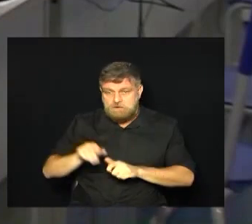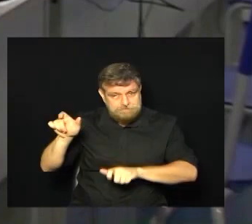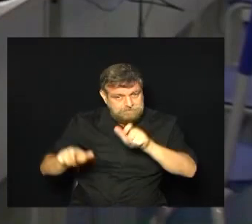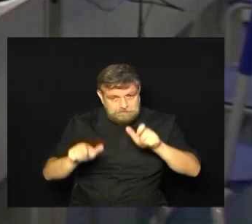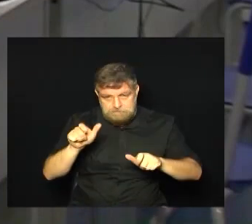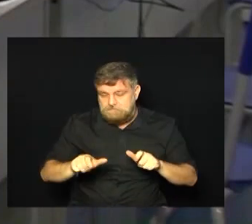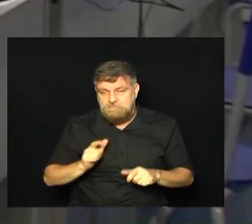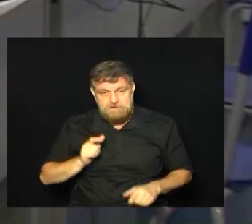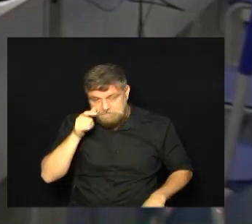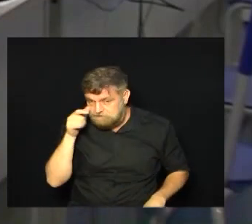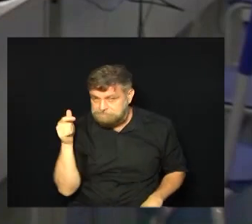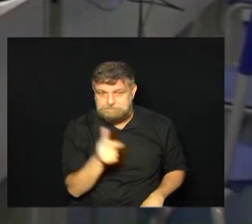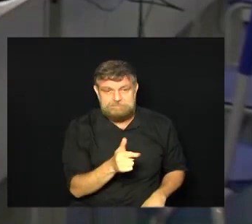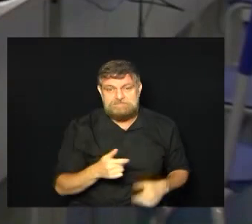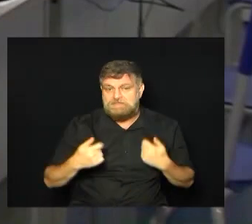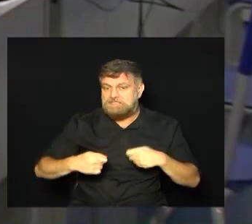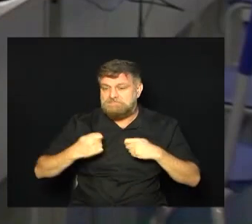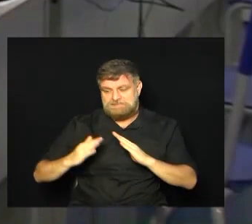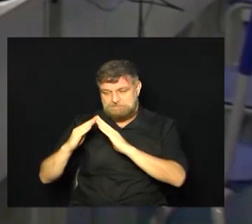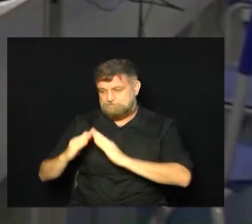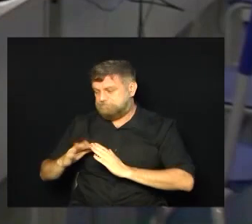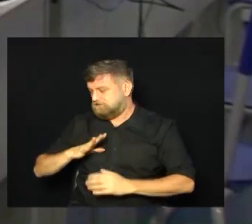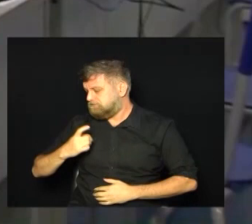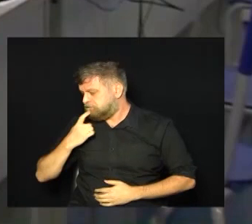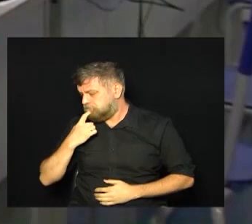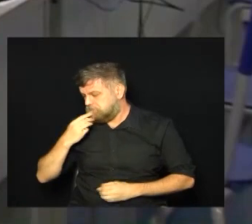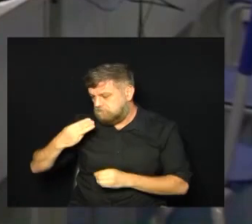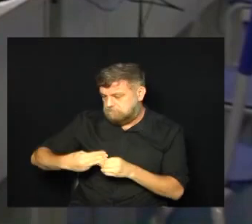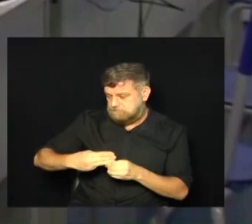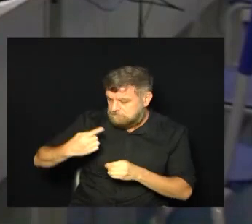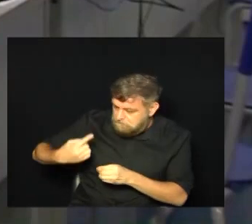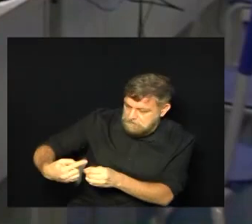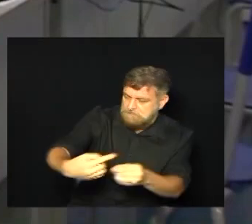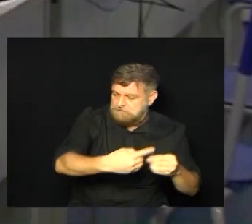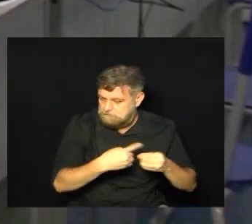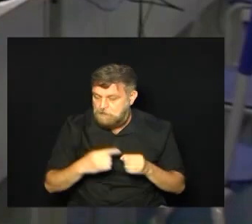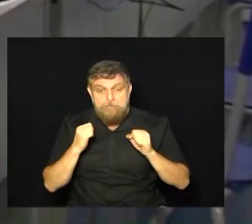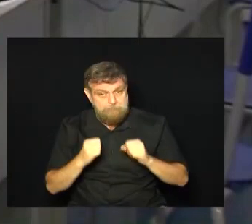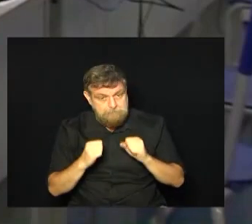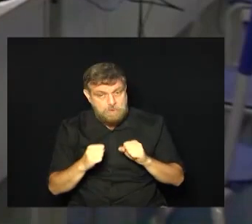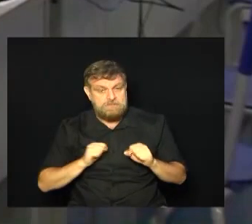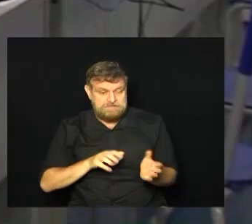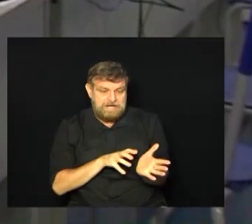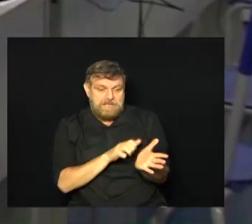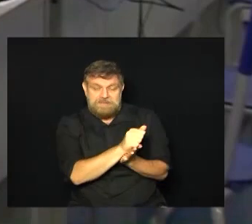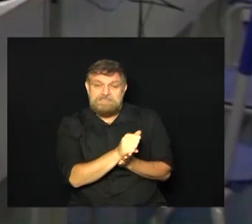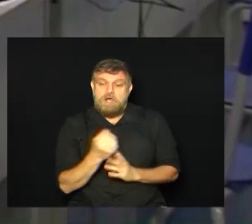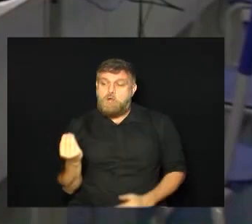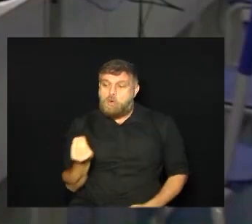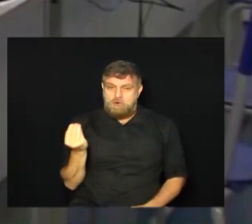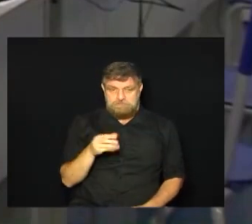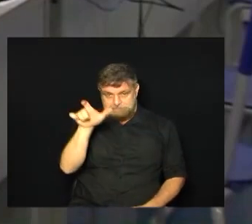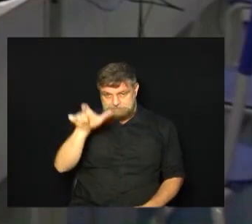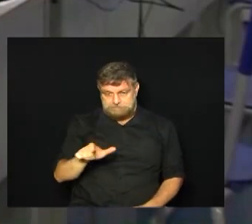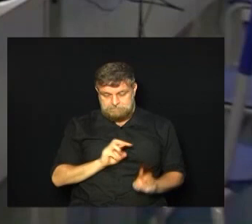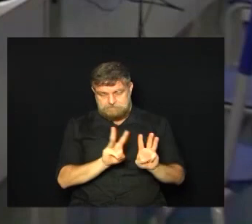cidadãos interessados. Não precisa morar em Campinas, pode ser da região metropolitana, Para fazer a matrícula, a pessoa pode